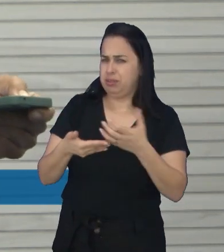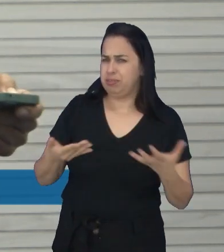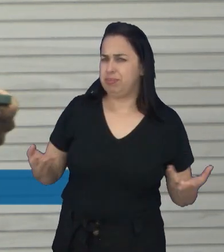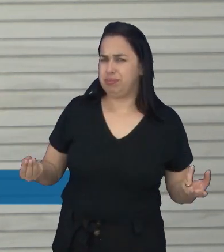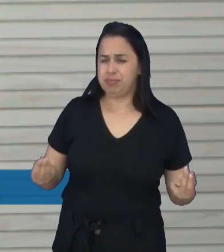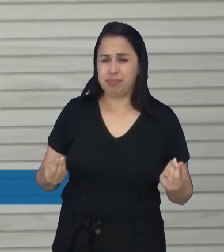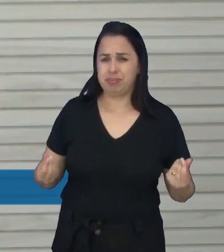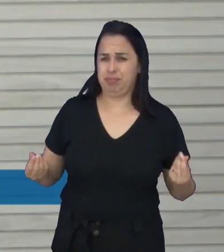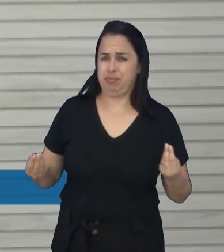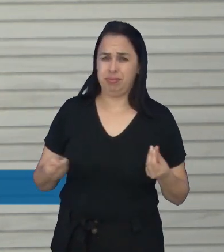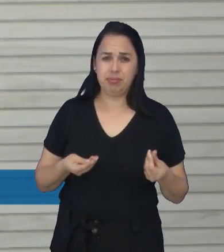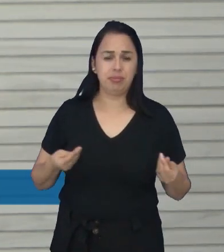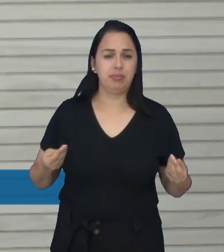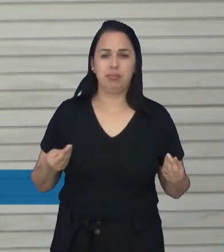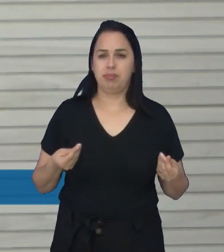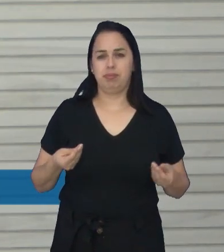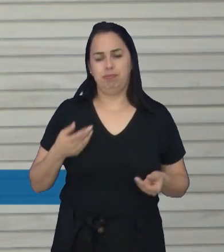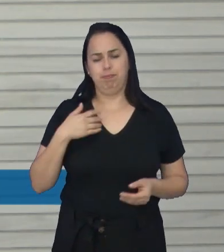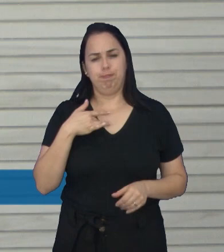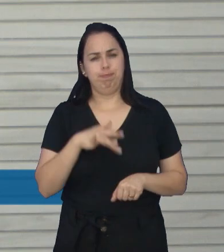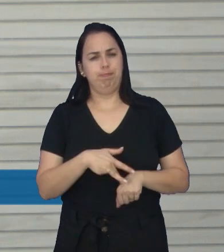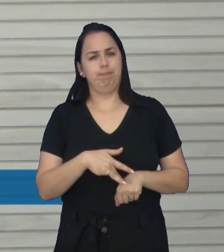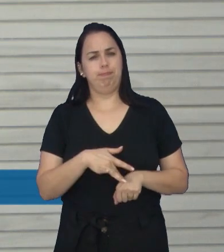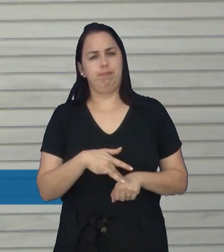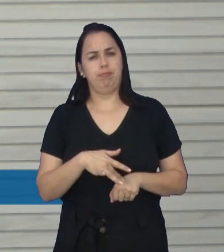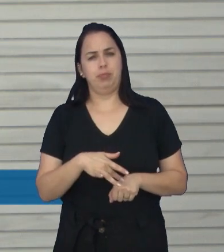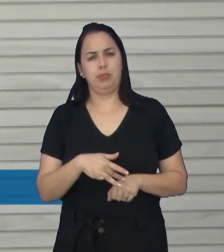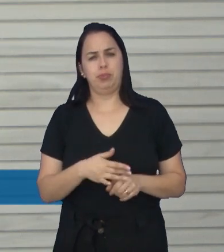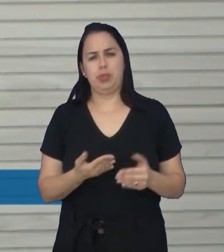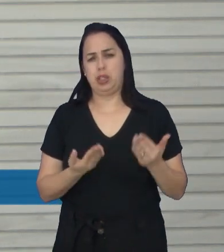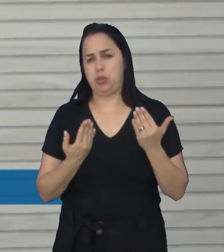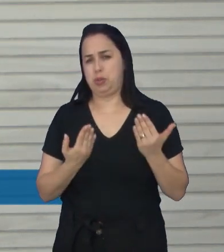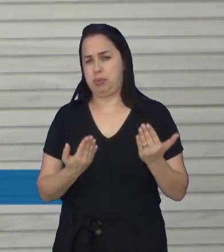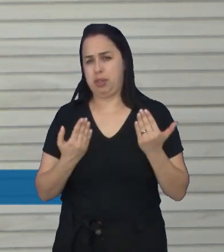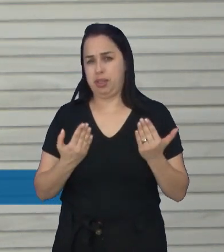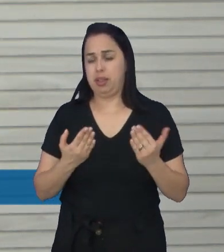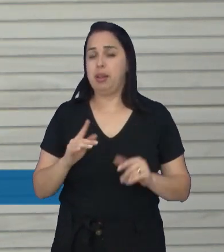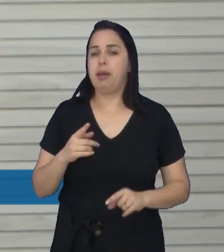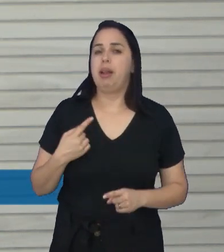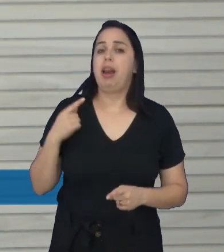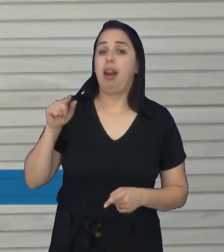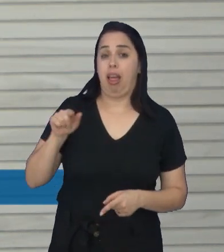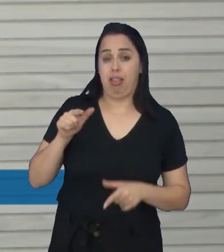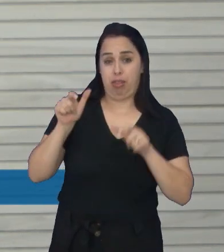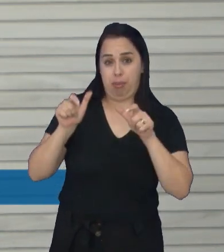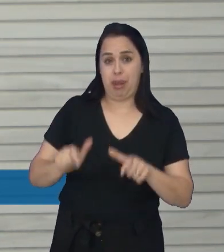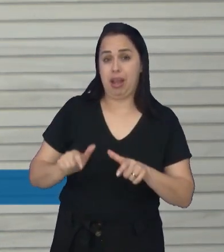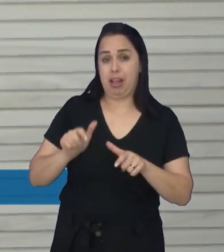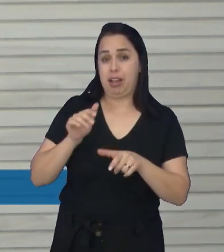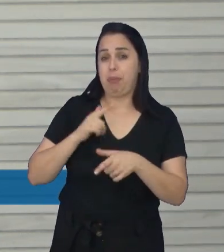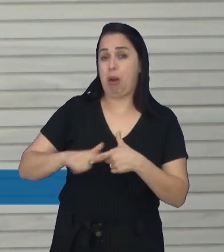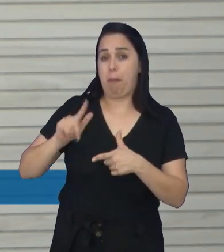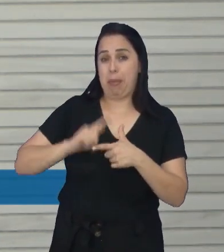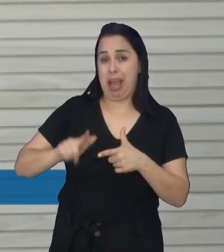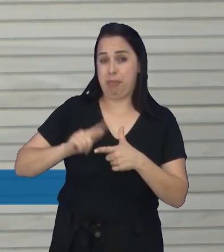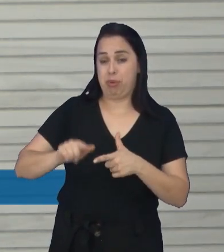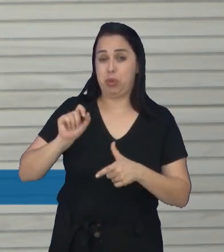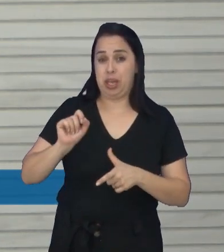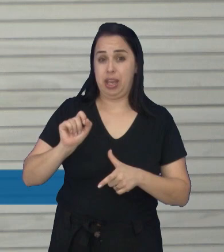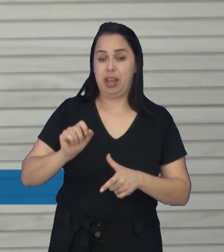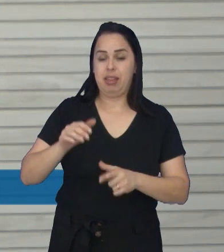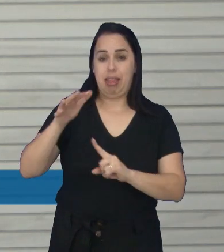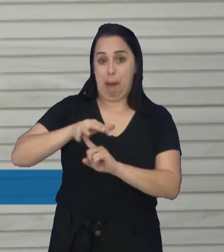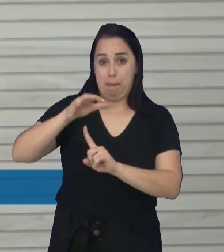isso não tá me cheirando mal porque na vida Diana nós temos um problema sério que o alagamento da Praça do